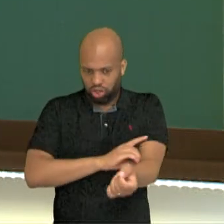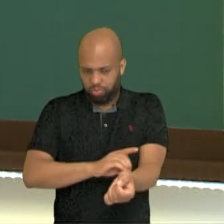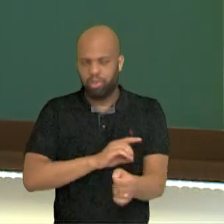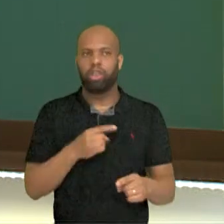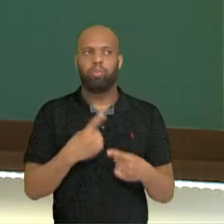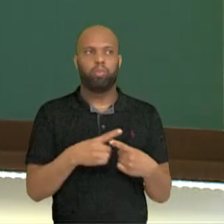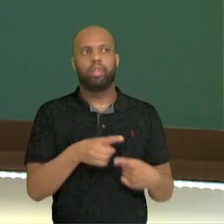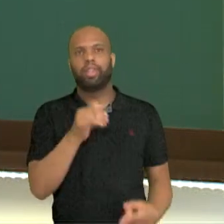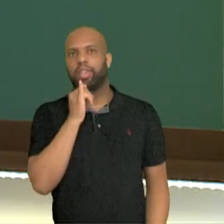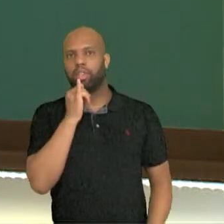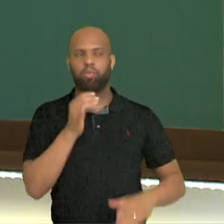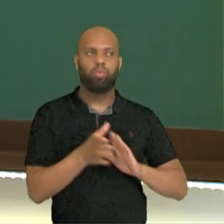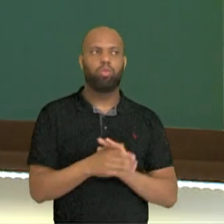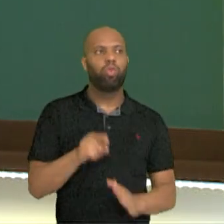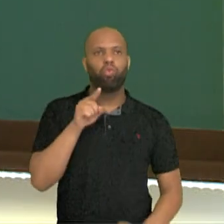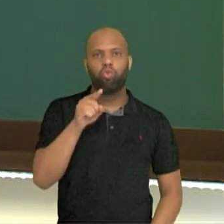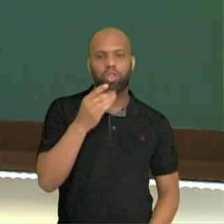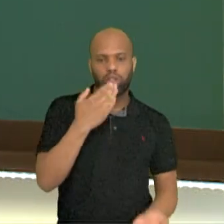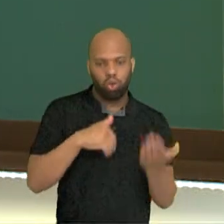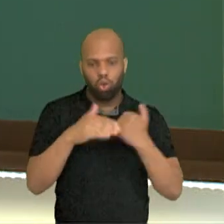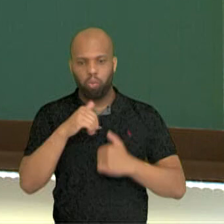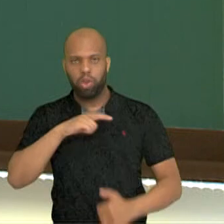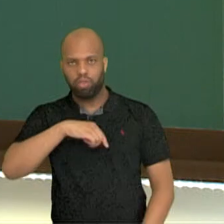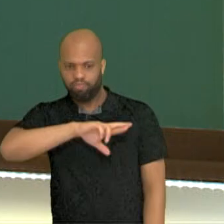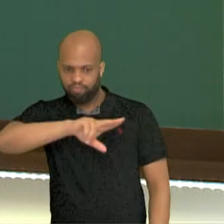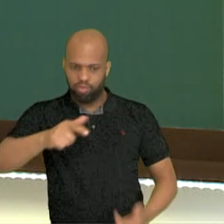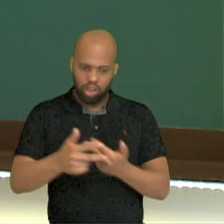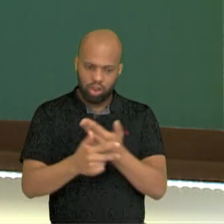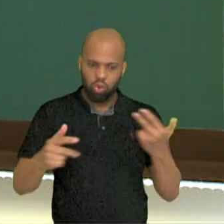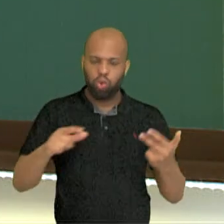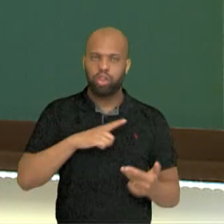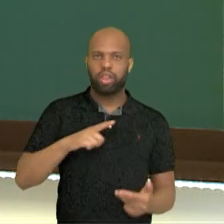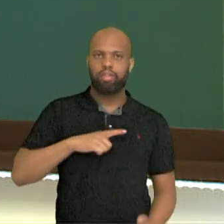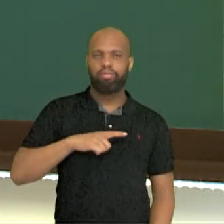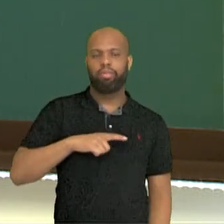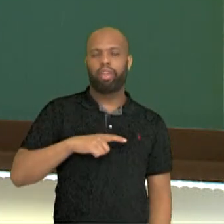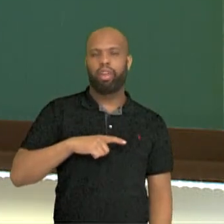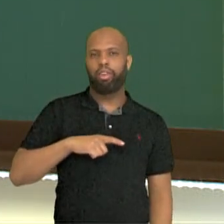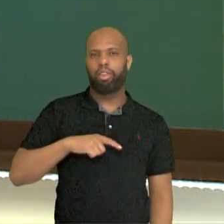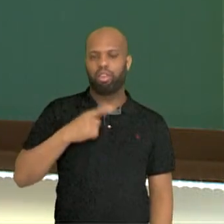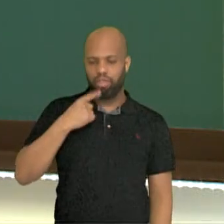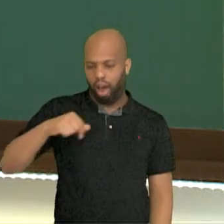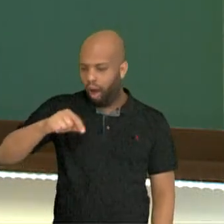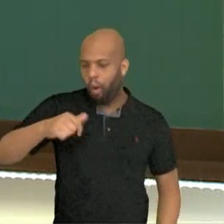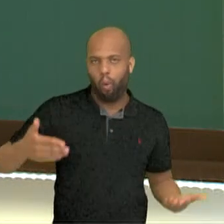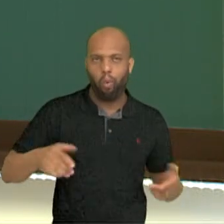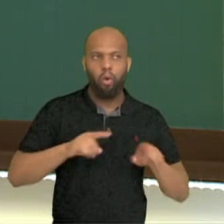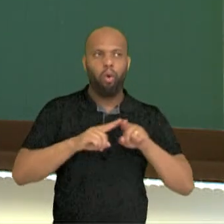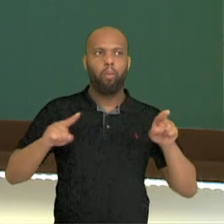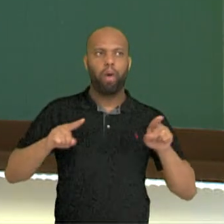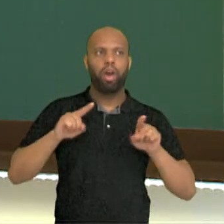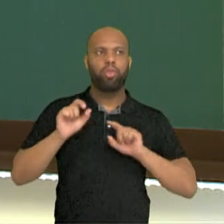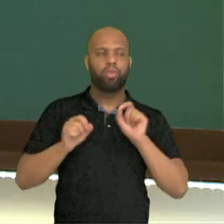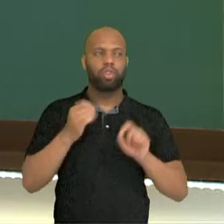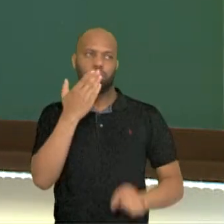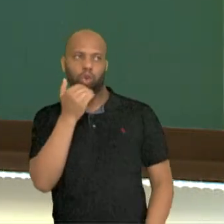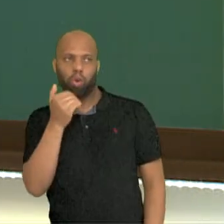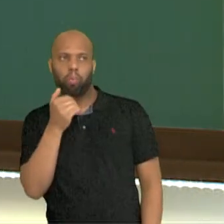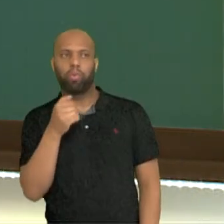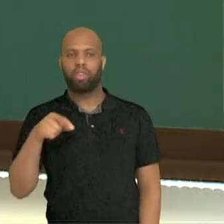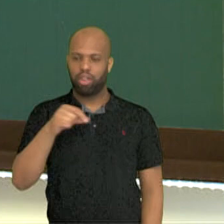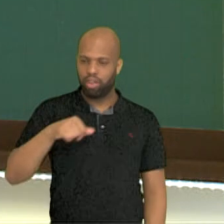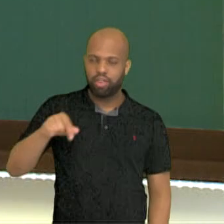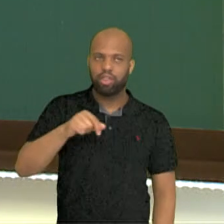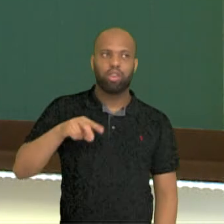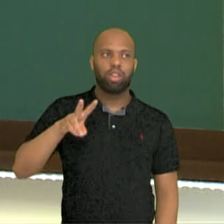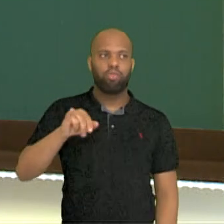você, né, tá comendo muita coisa com muito sódio, mas aí a comida com sódio